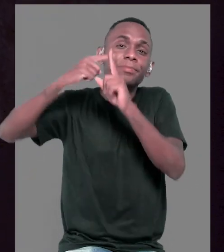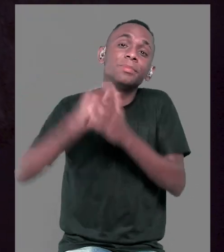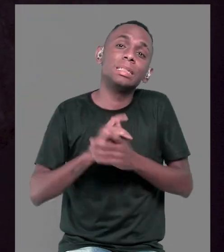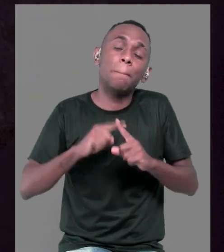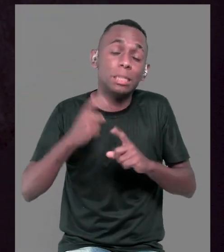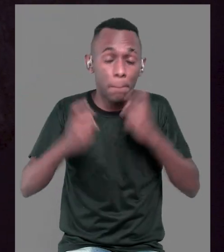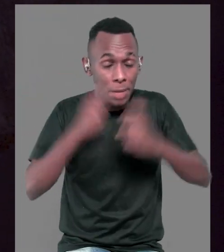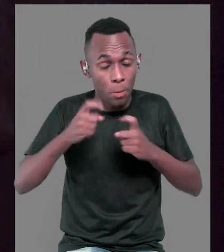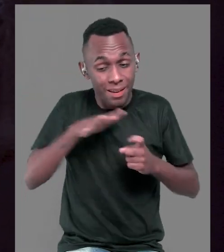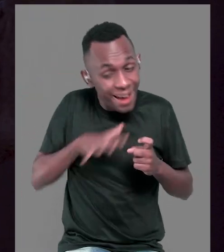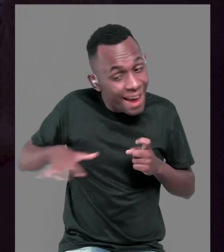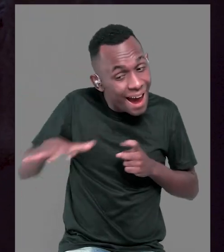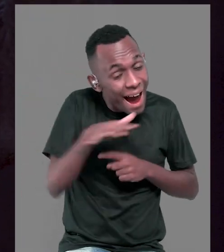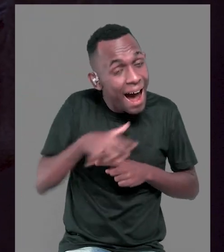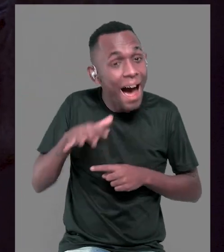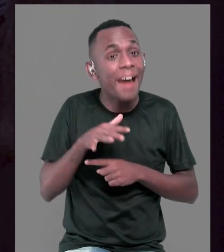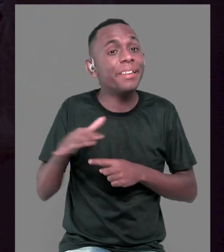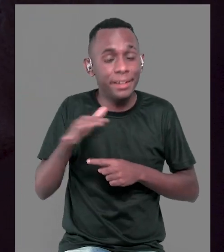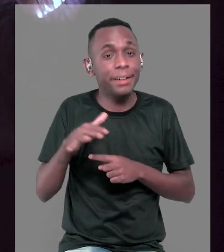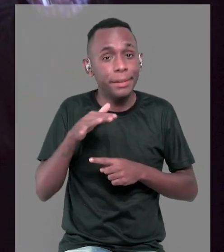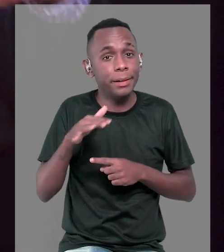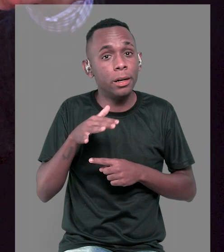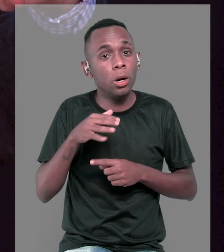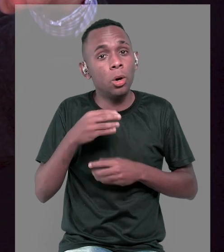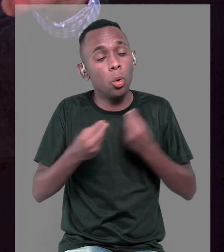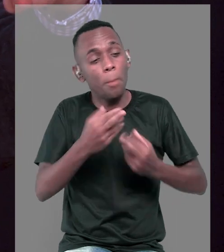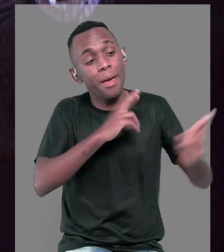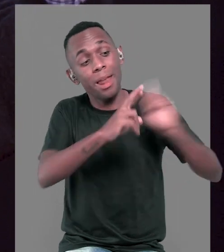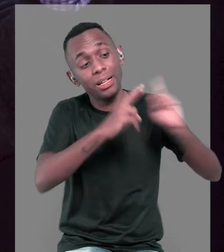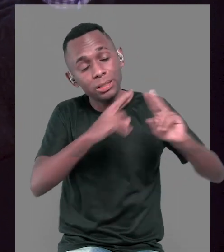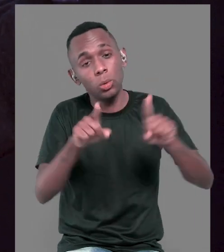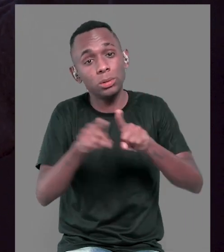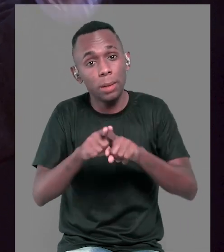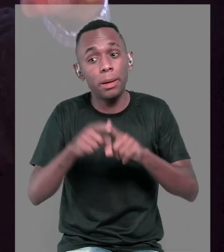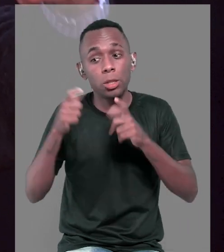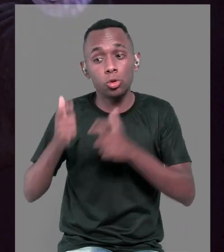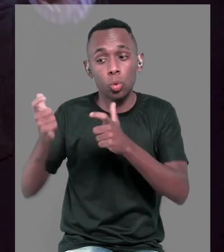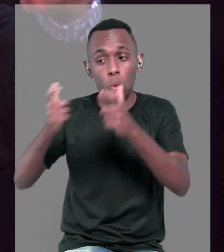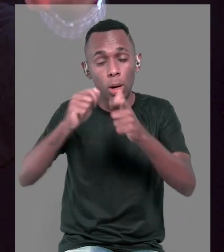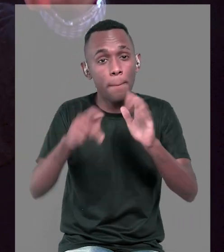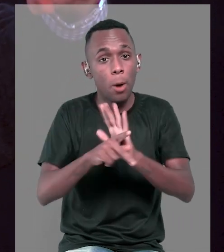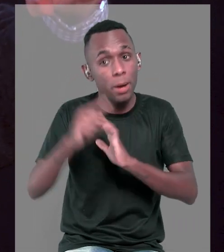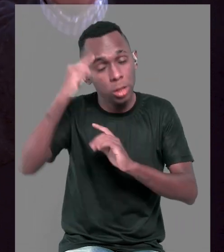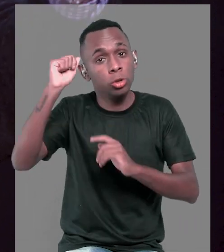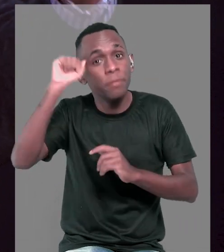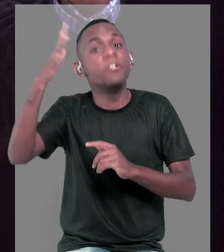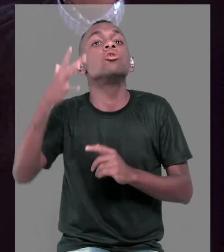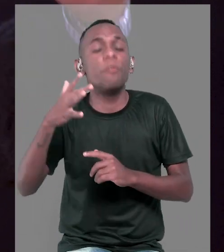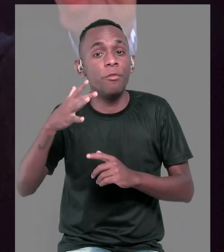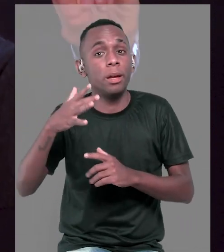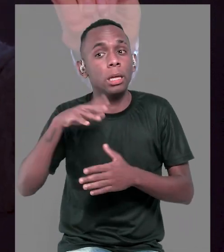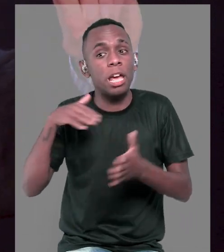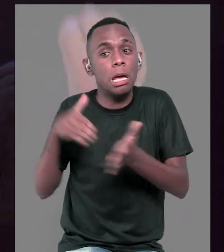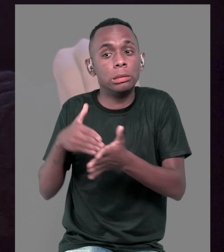assimetria e o que me preocupa é a existência de centros de decisão completamente blindados e opacos que